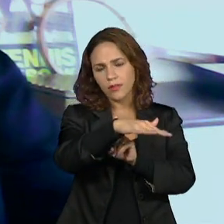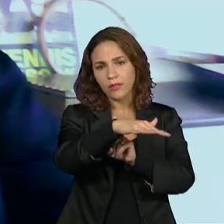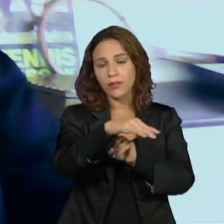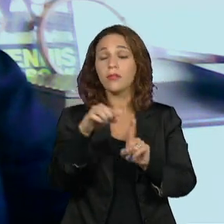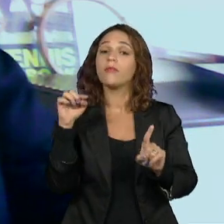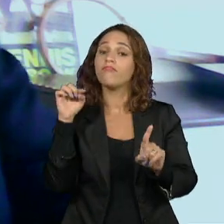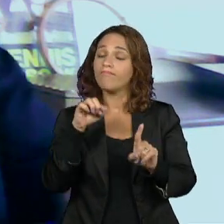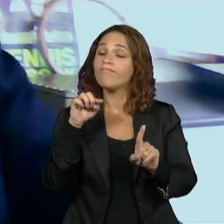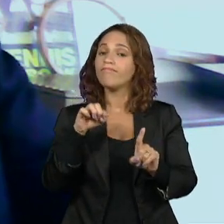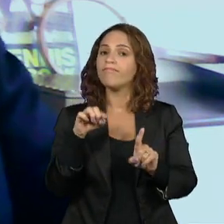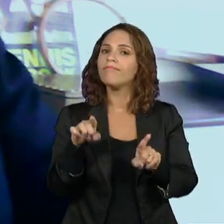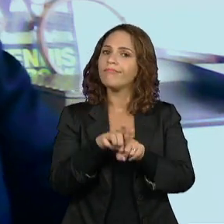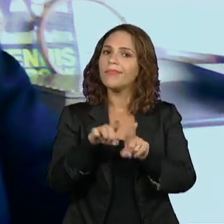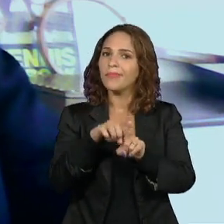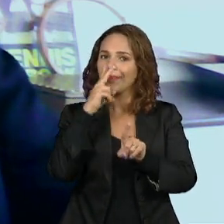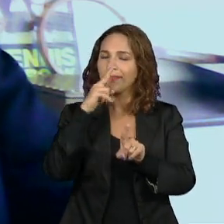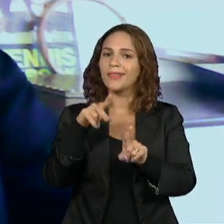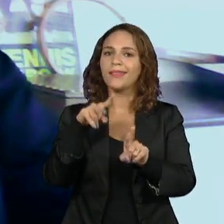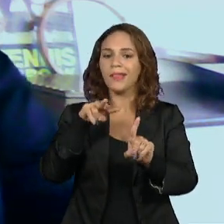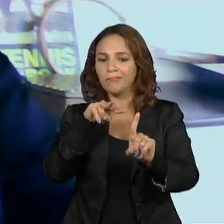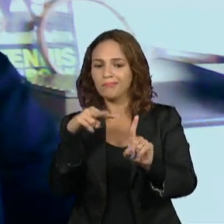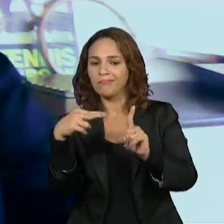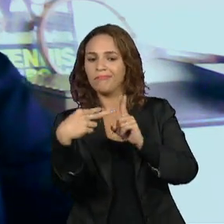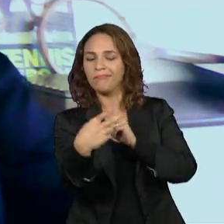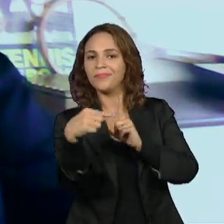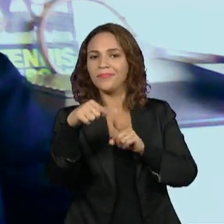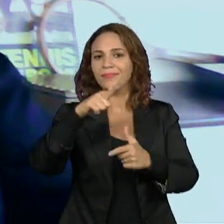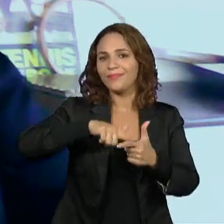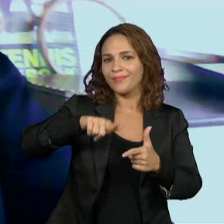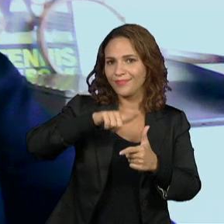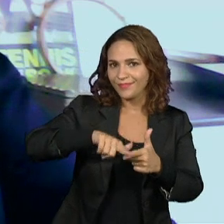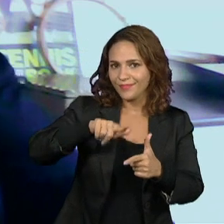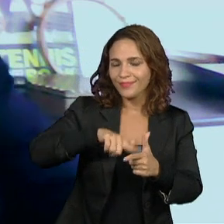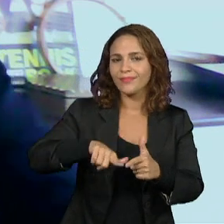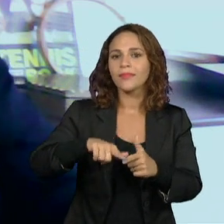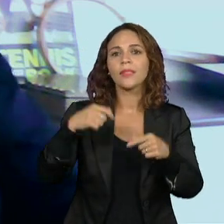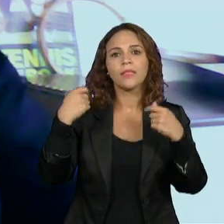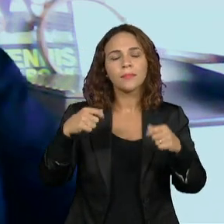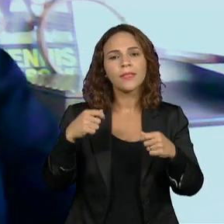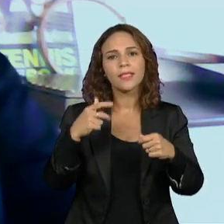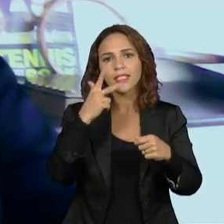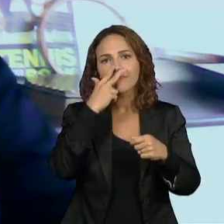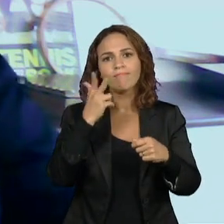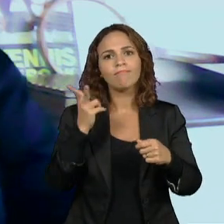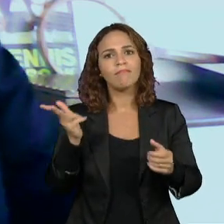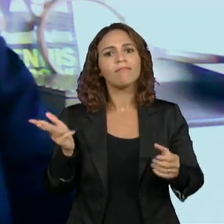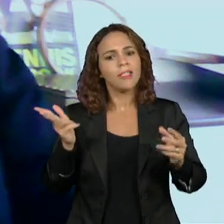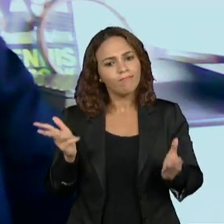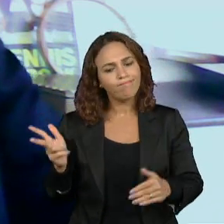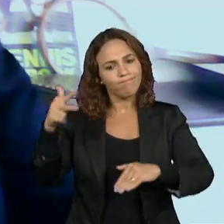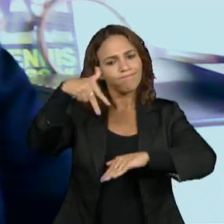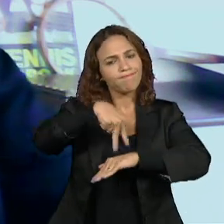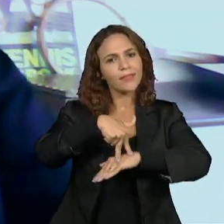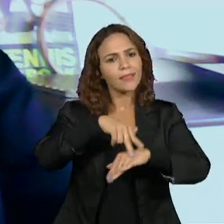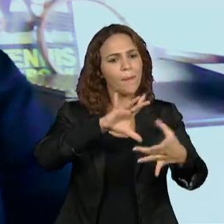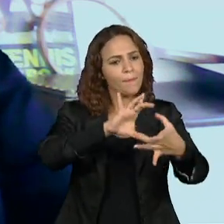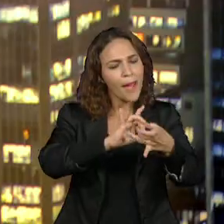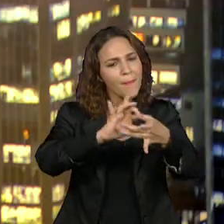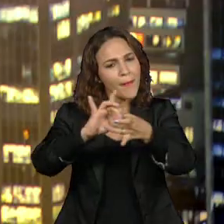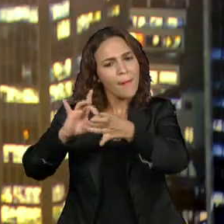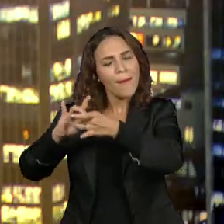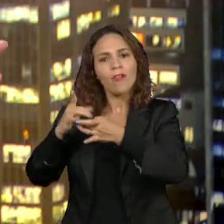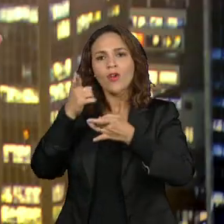é um outro lado do problema que tem e a gente vai ter que juntar esses dois lados em algum momento.